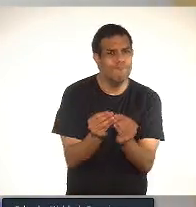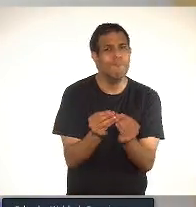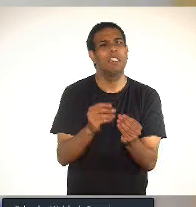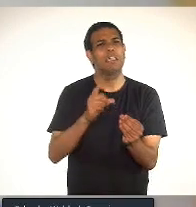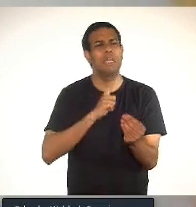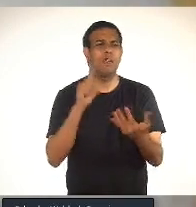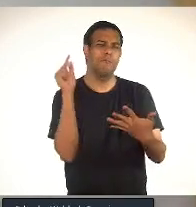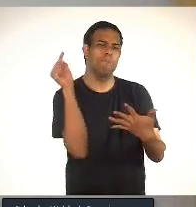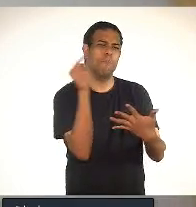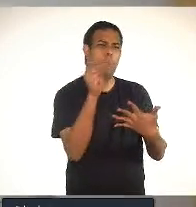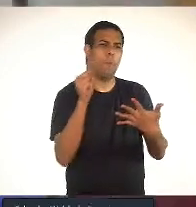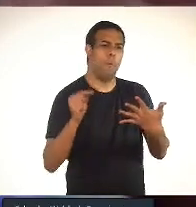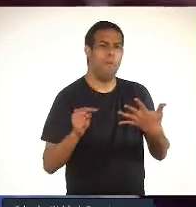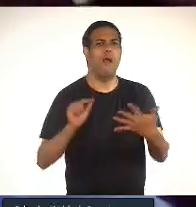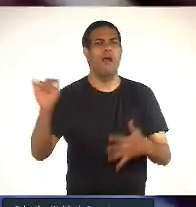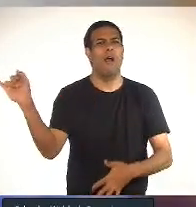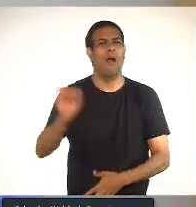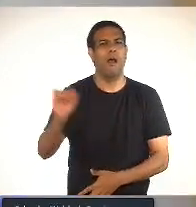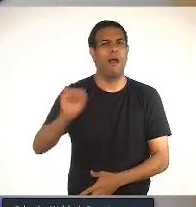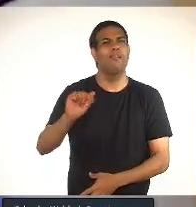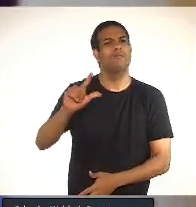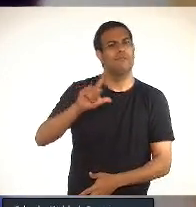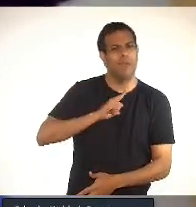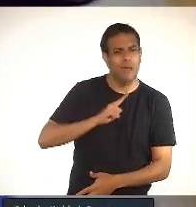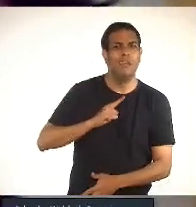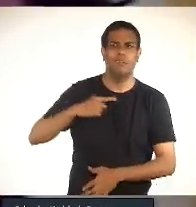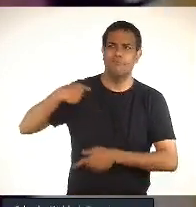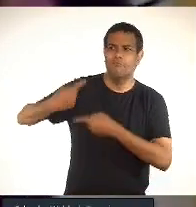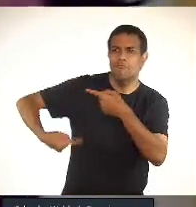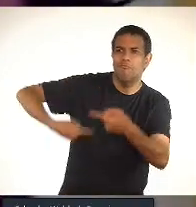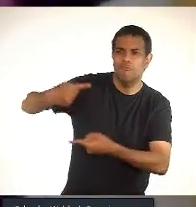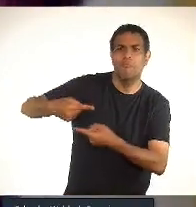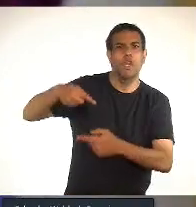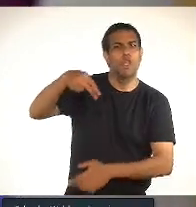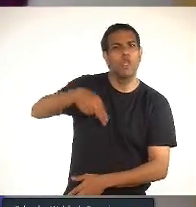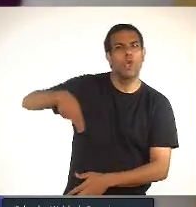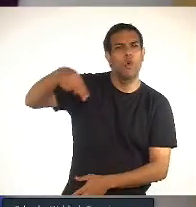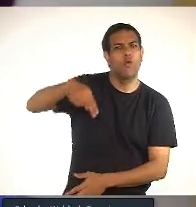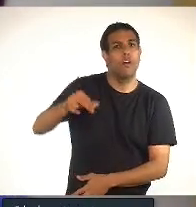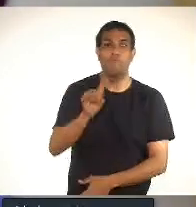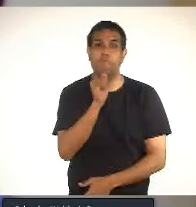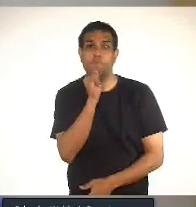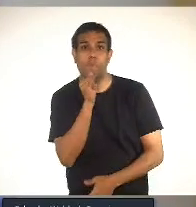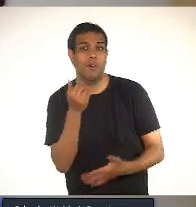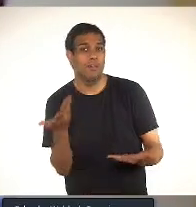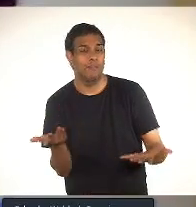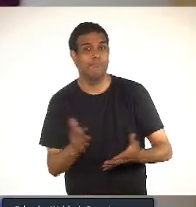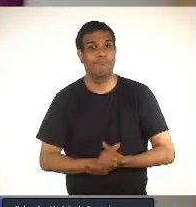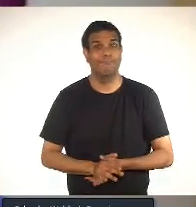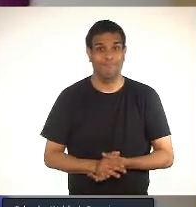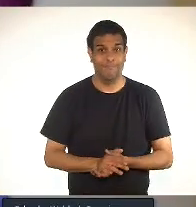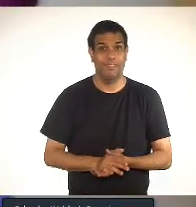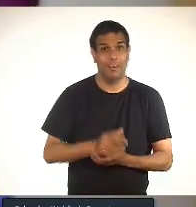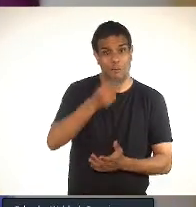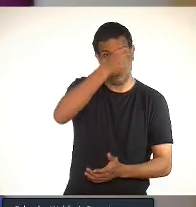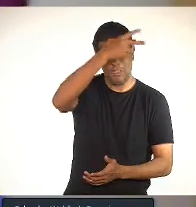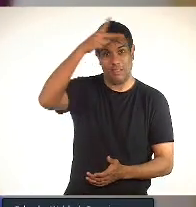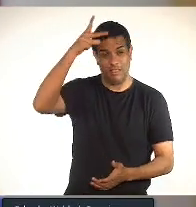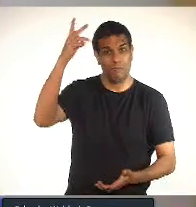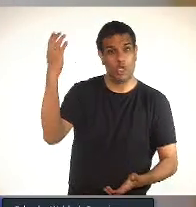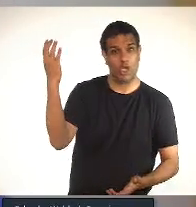atividades importantes que acontecem ao longo do mês de novembro. Eu ressalto, por exemplo, no município de